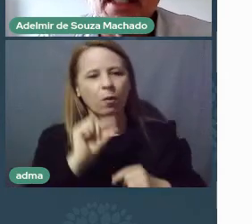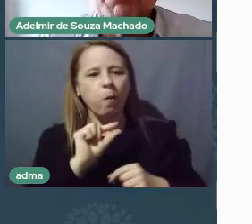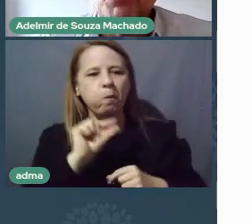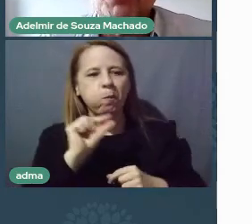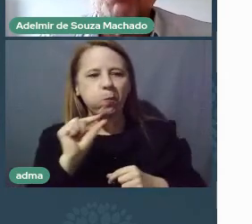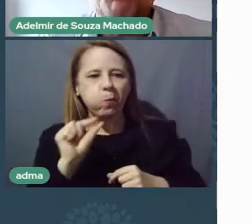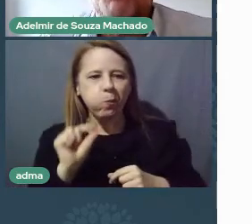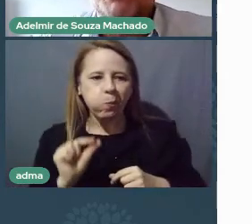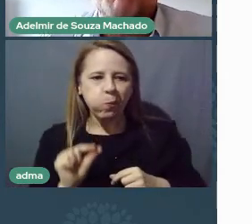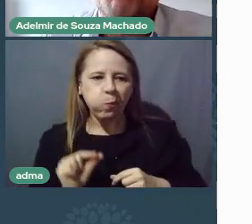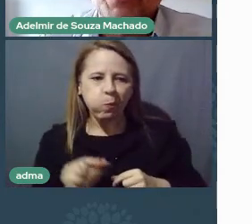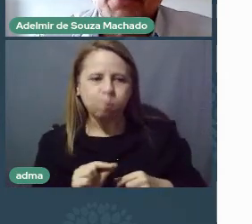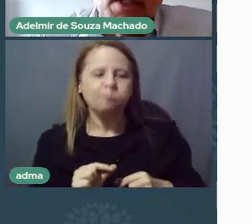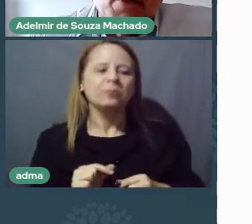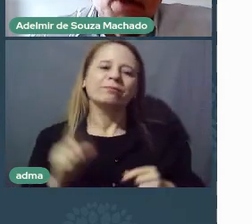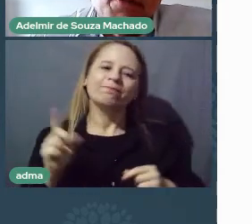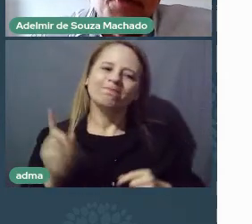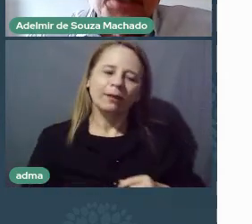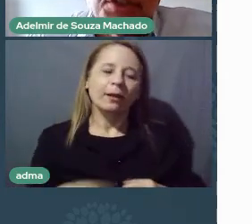edema daquele brônquio,